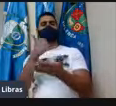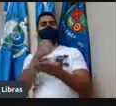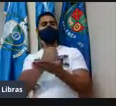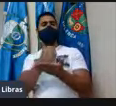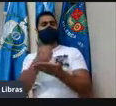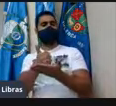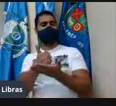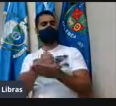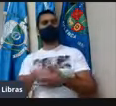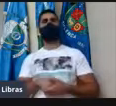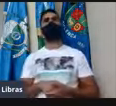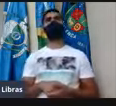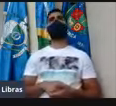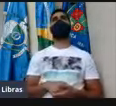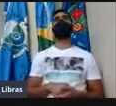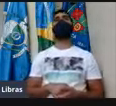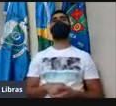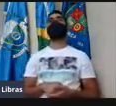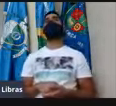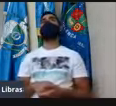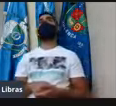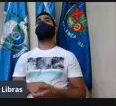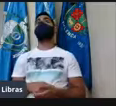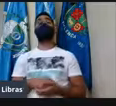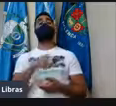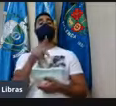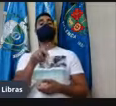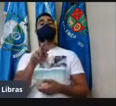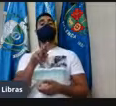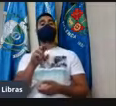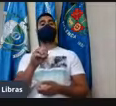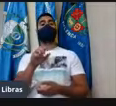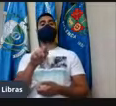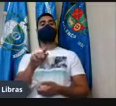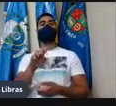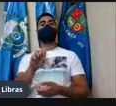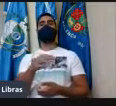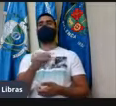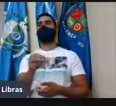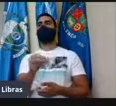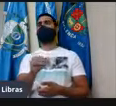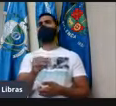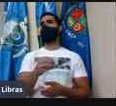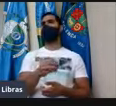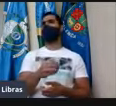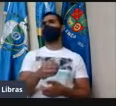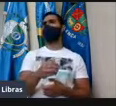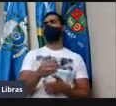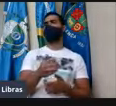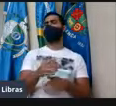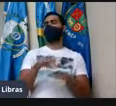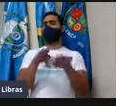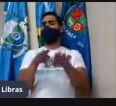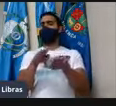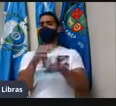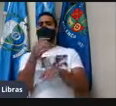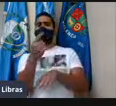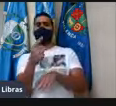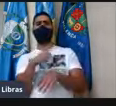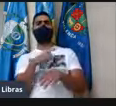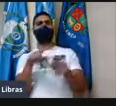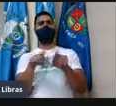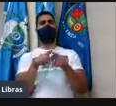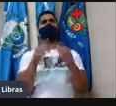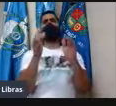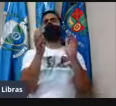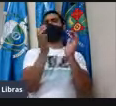certificação. E o Progestão seria um Progestão de nível 1, que também tem um grupo